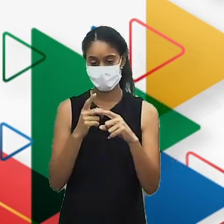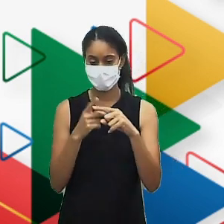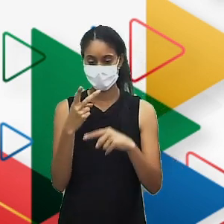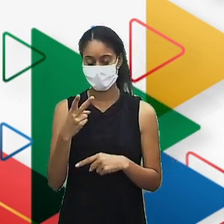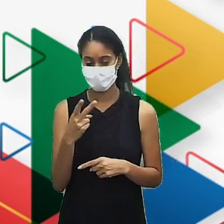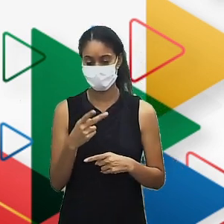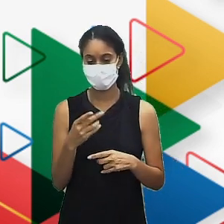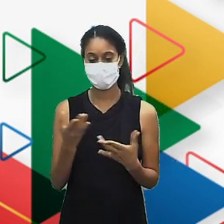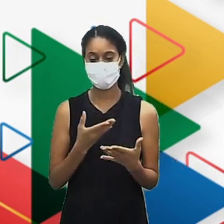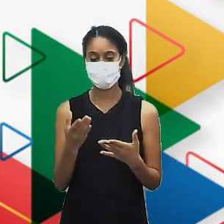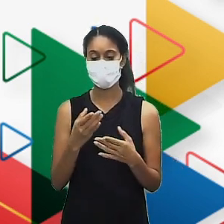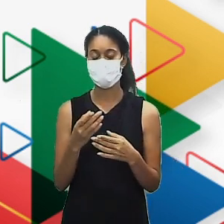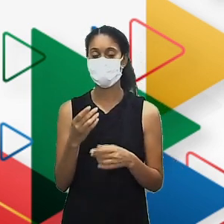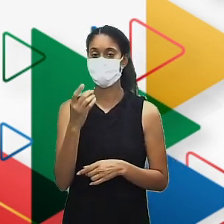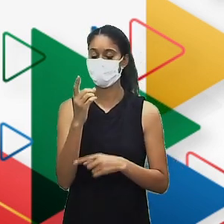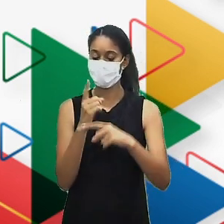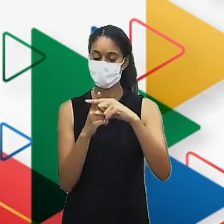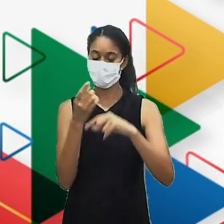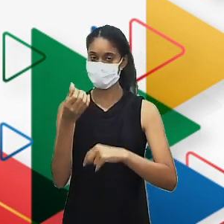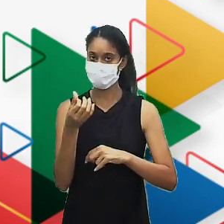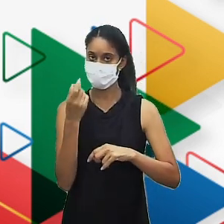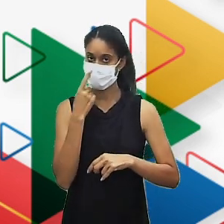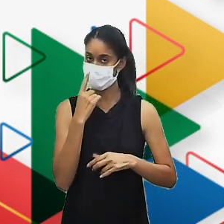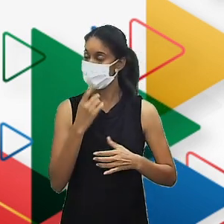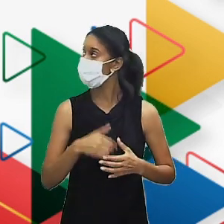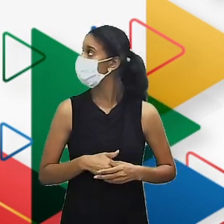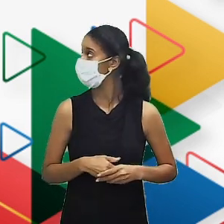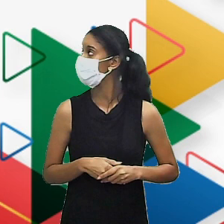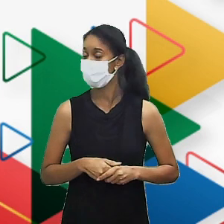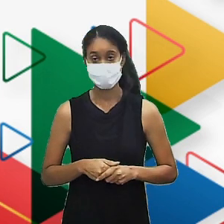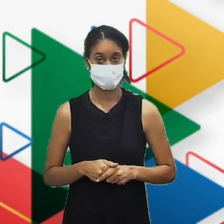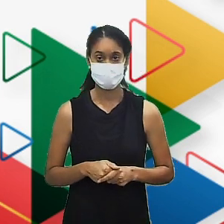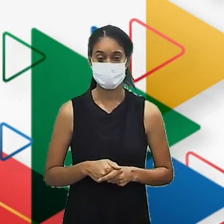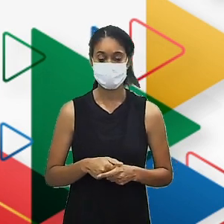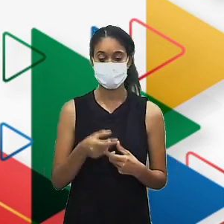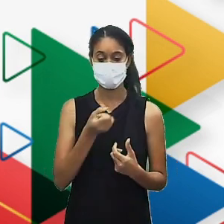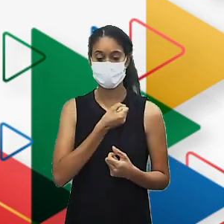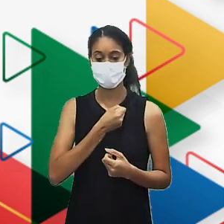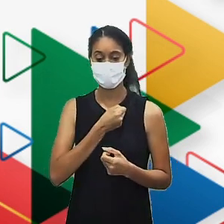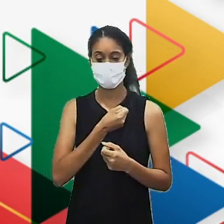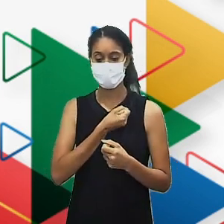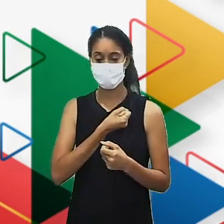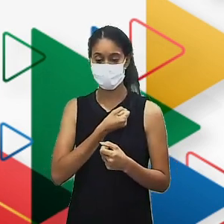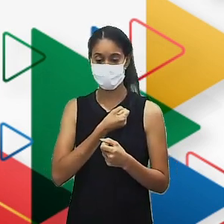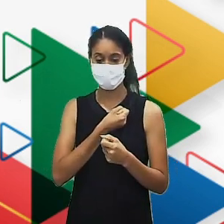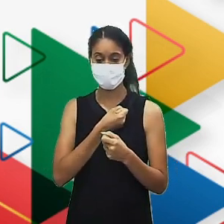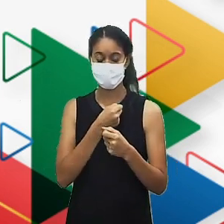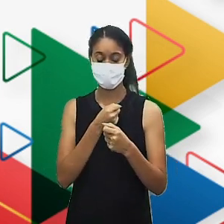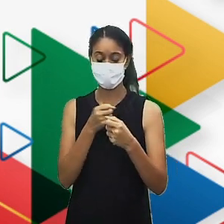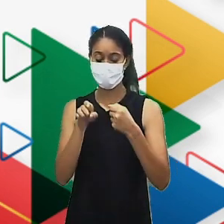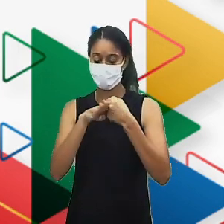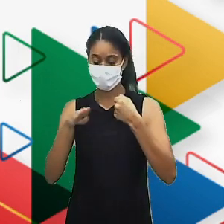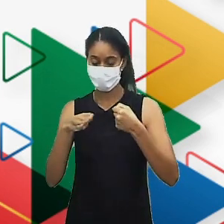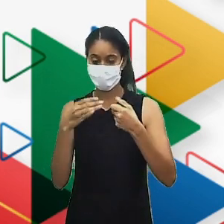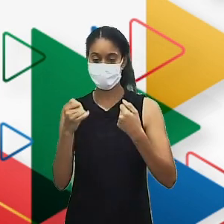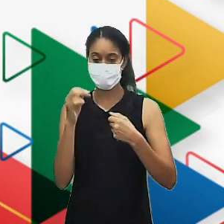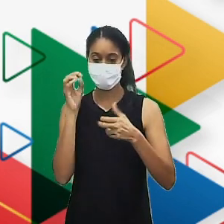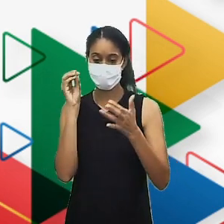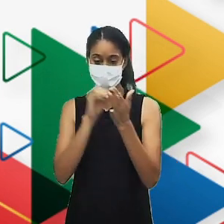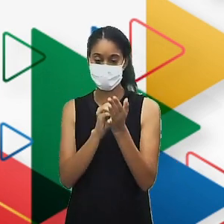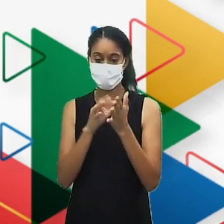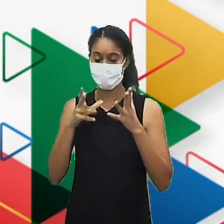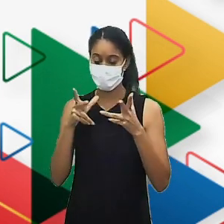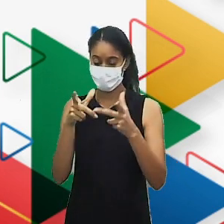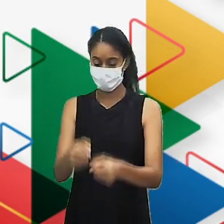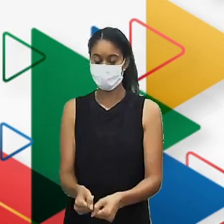ser mais 6. Olha só, é um número que eu boto aqui no meio para que a soma toda dê 0. Vamos ver